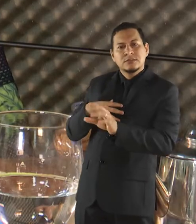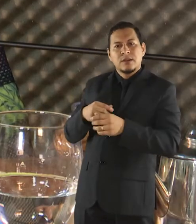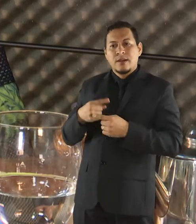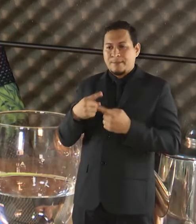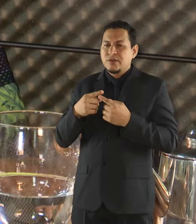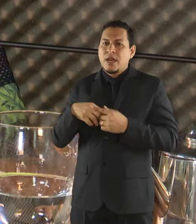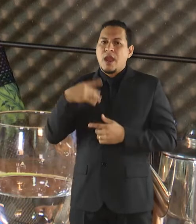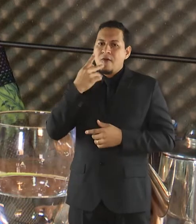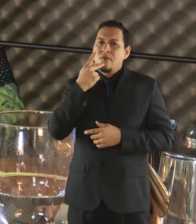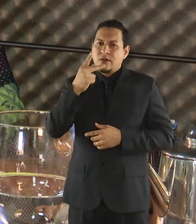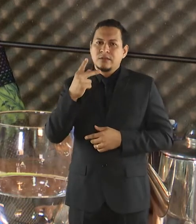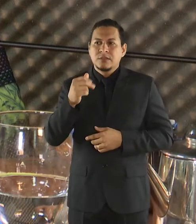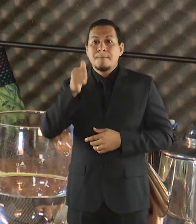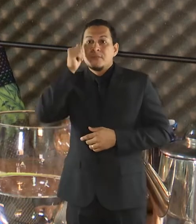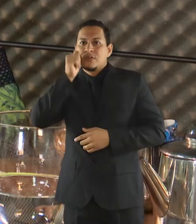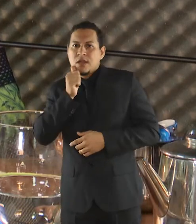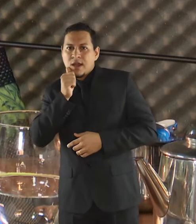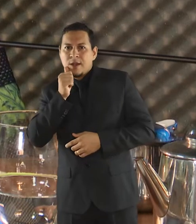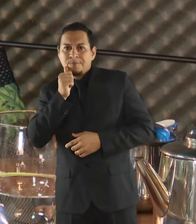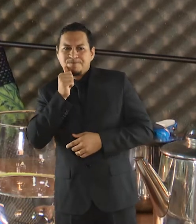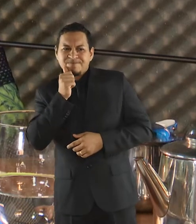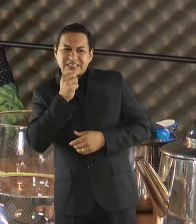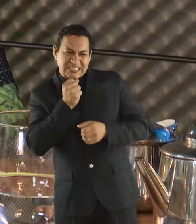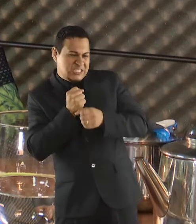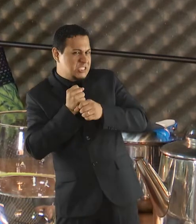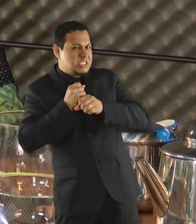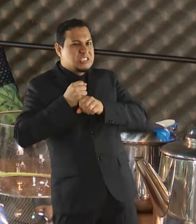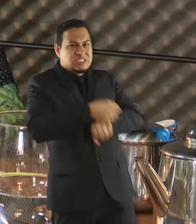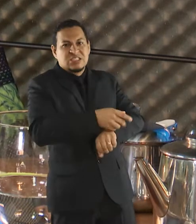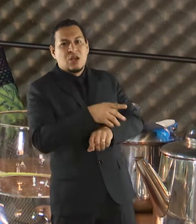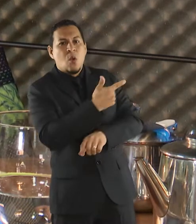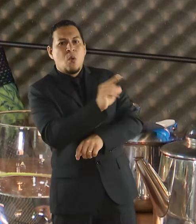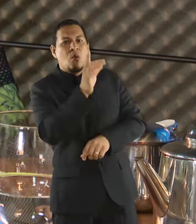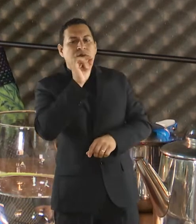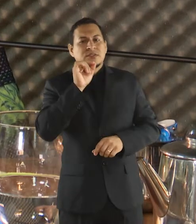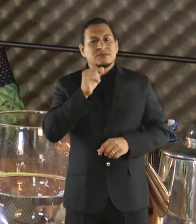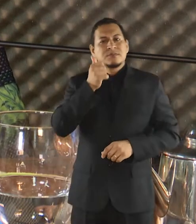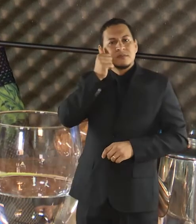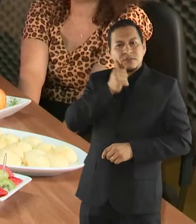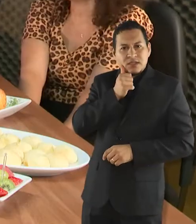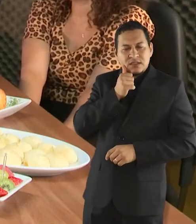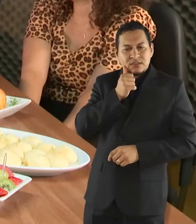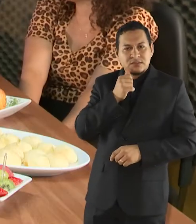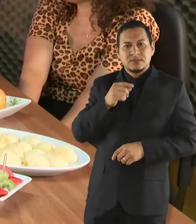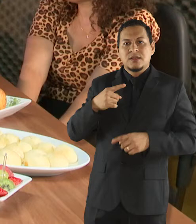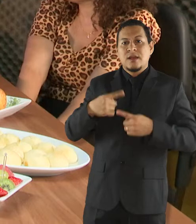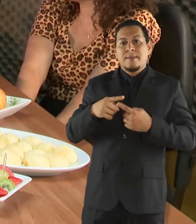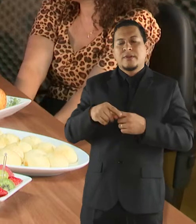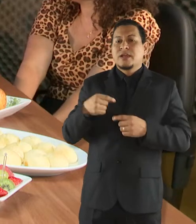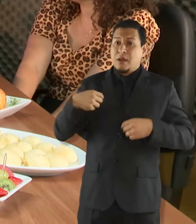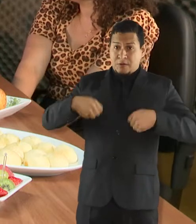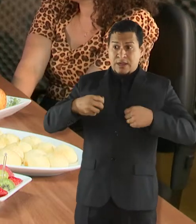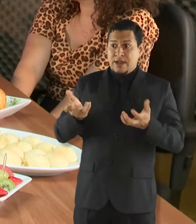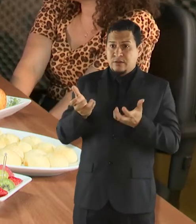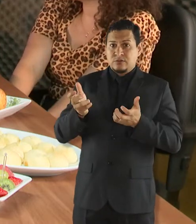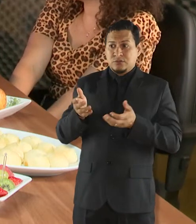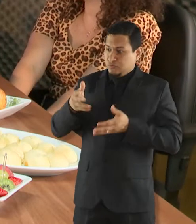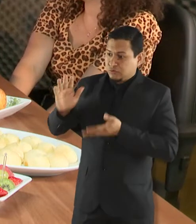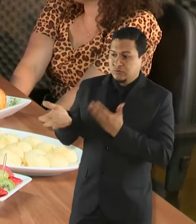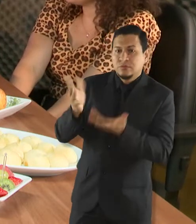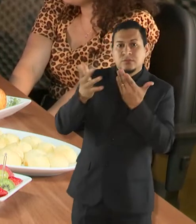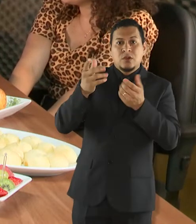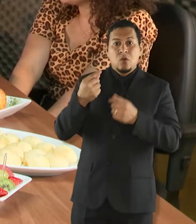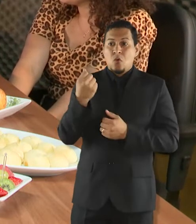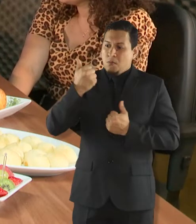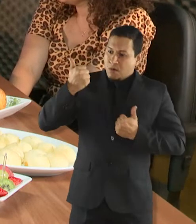mulheres. Mana, não quero fazer parte desse grupo, Eu também não. Eu Também quero não. fazer parte do grupo que uma mulher dá força para outra, que uma